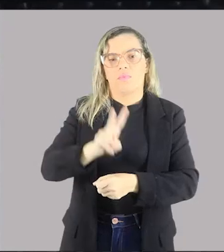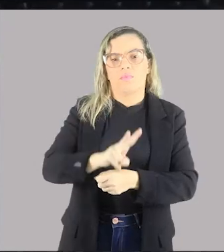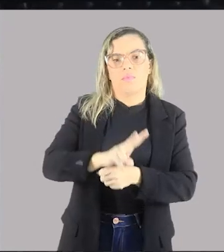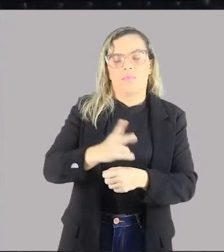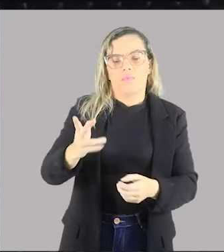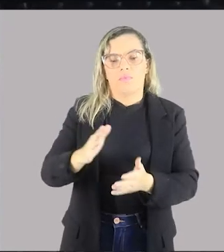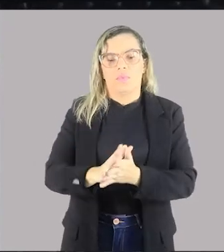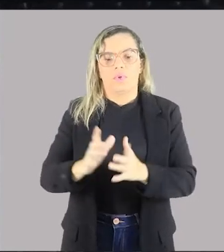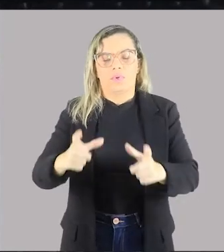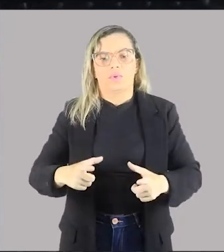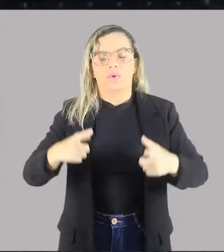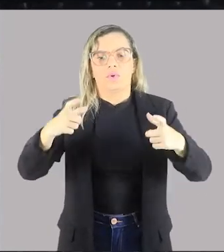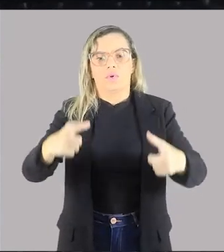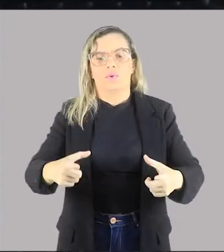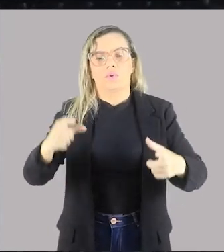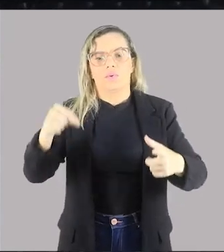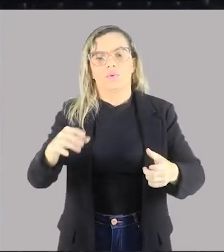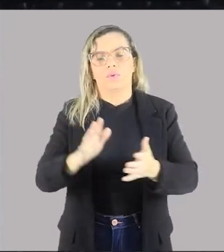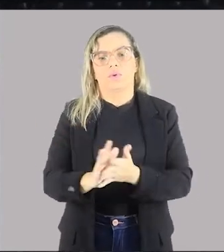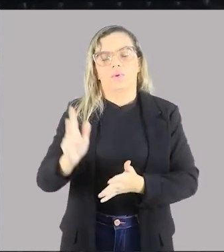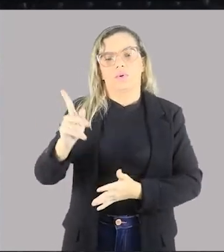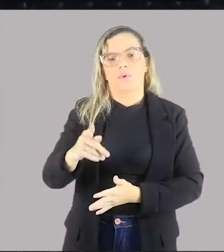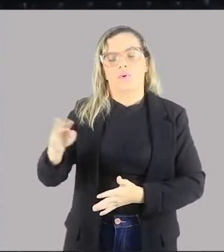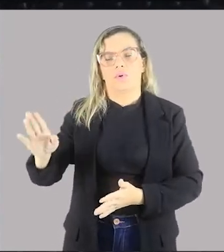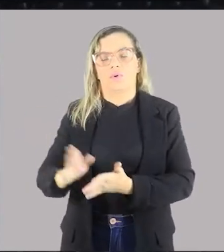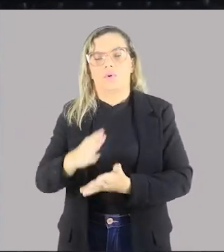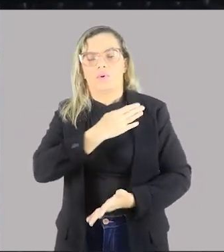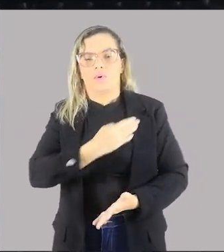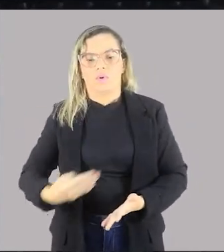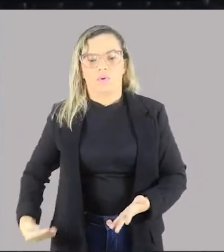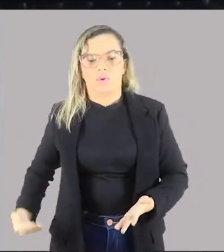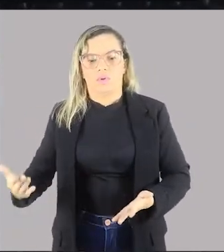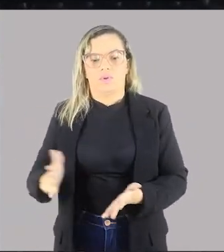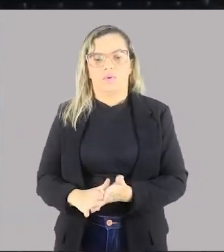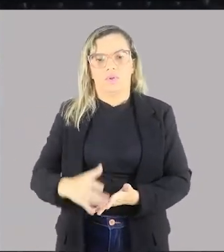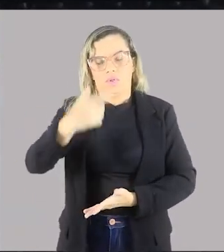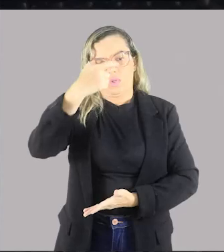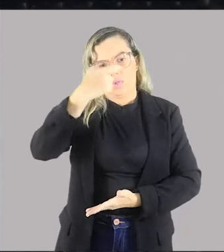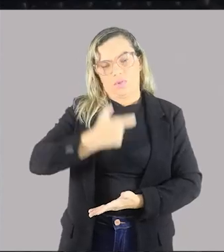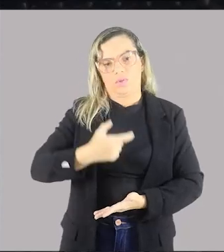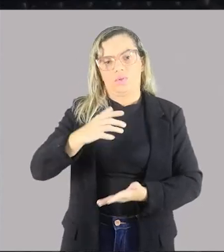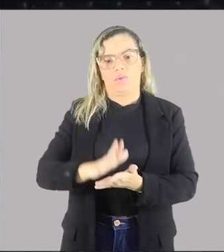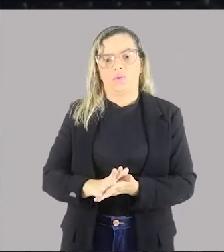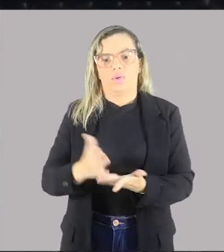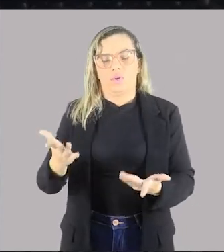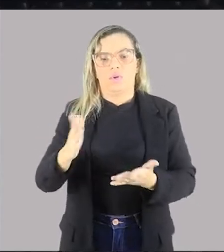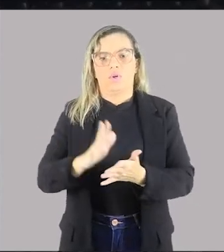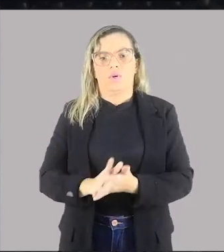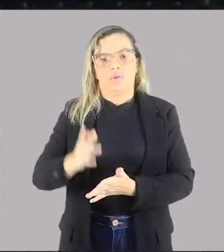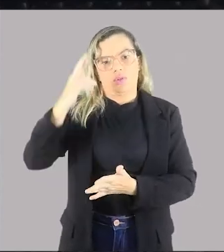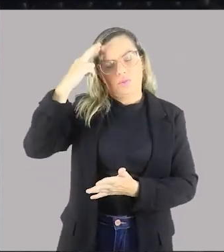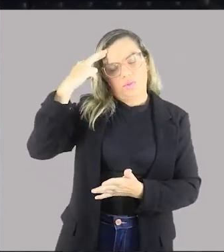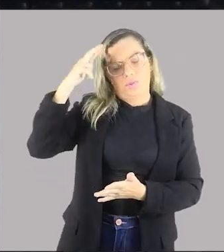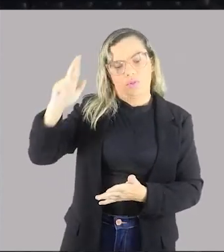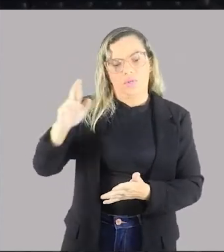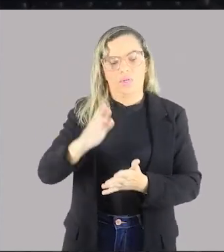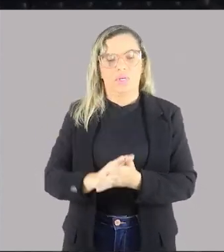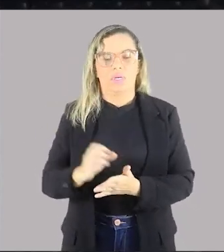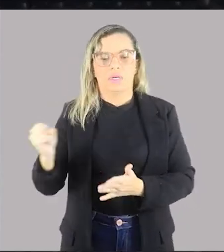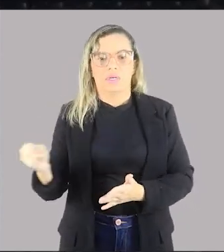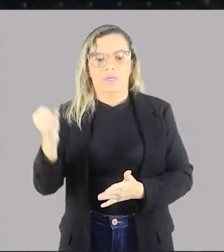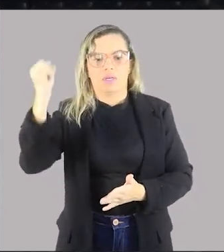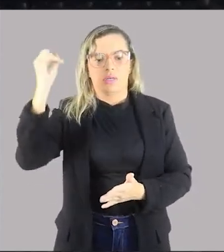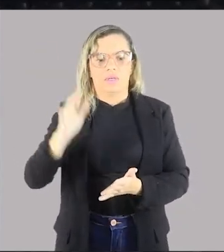da repartição, ou seja, se valendo dessa função pública. Perfeito? Importante observar que